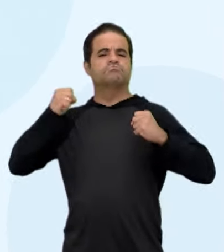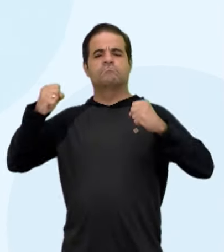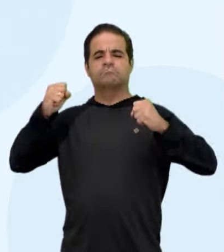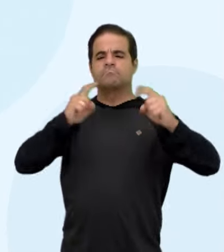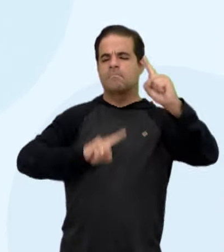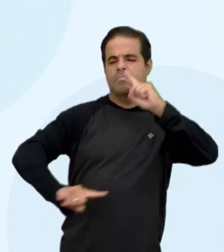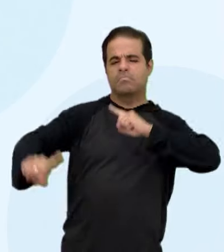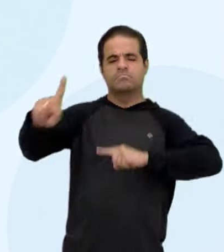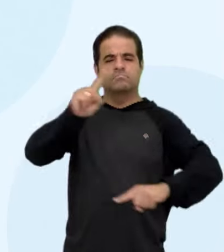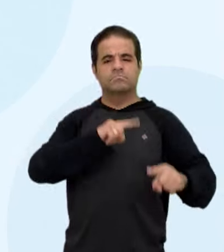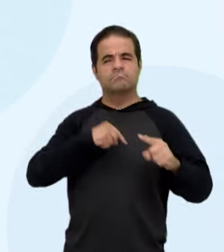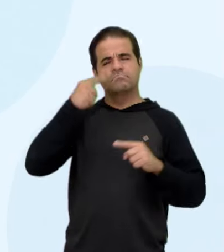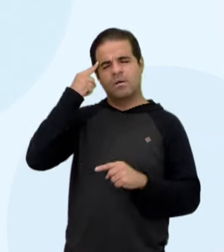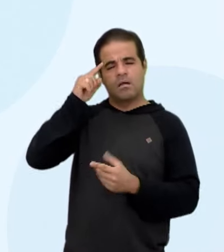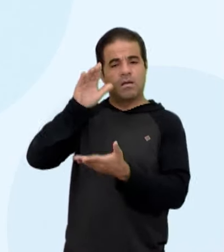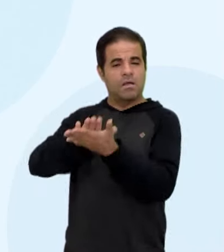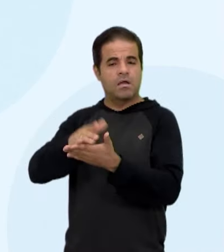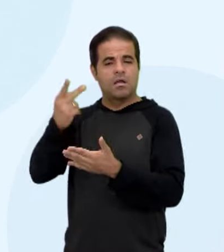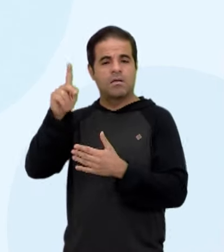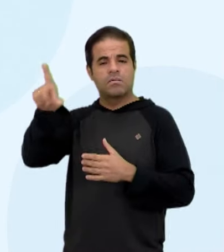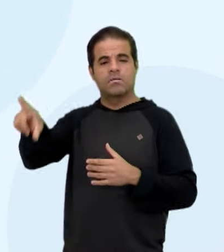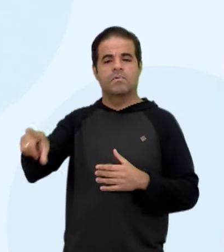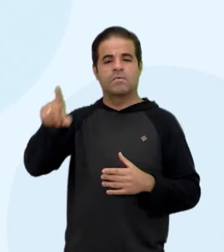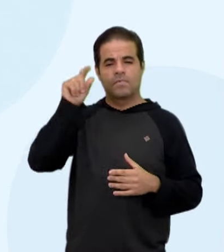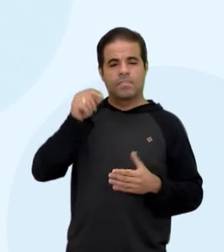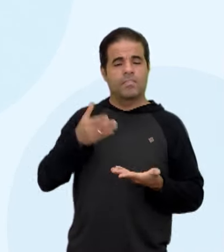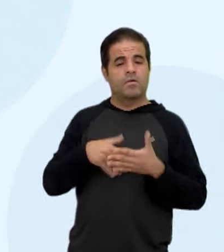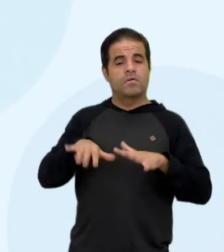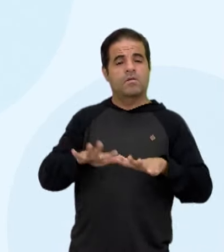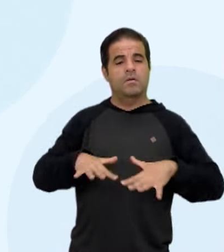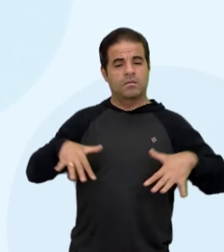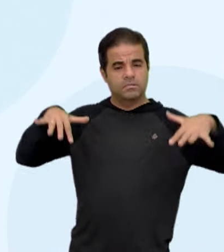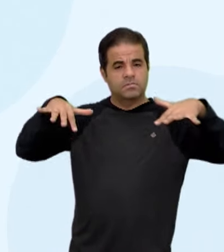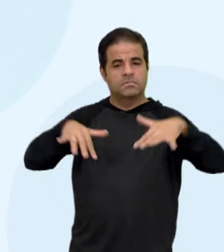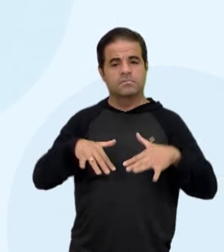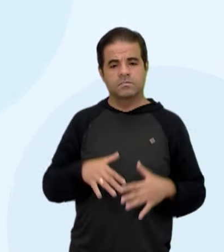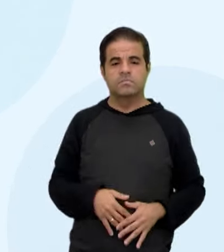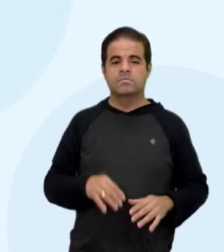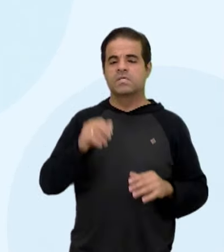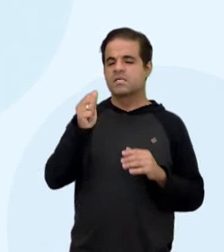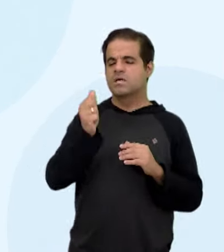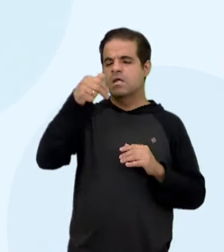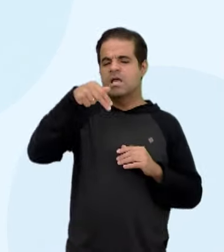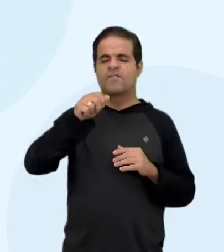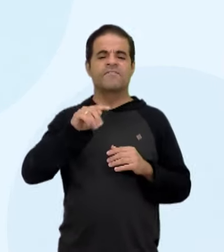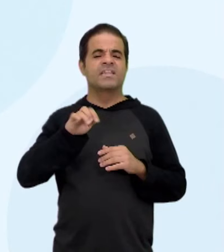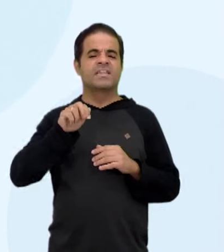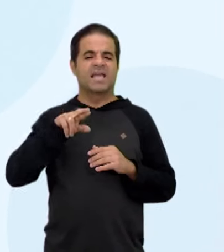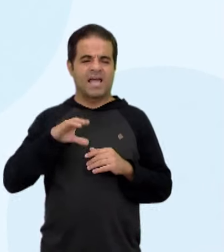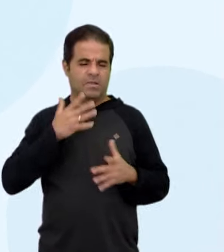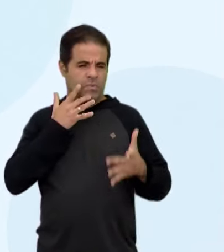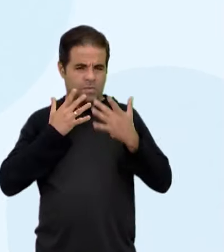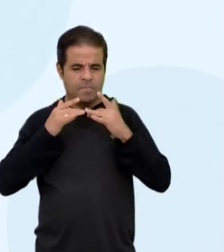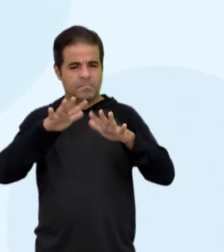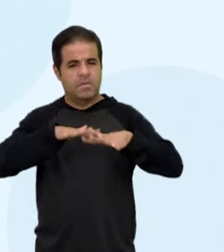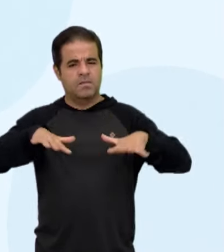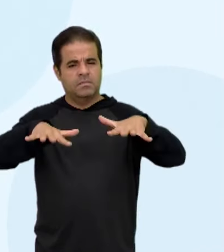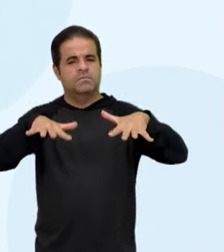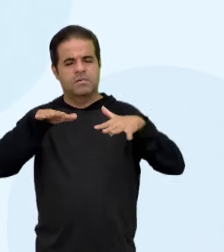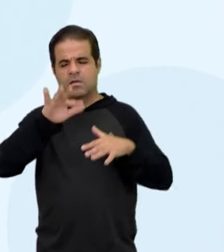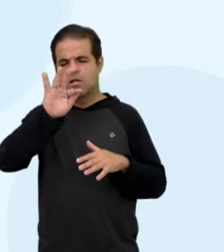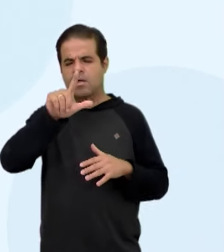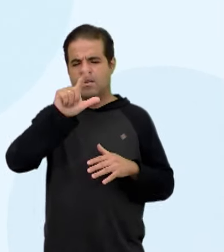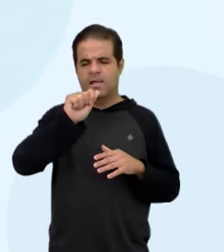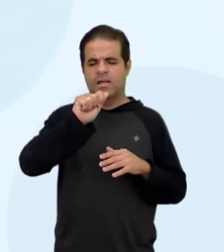pai, ele nomeou o estádio como Anfiteatro Flaviano. Anfiteatro